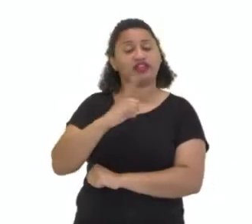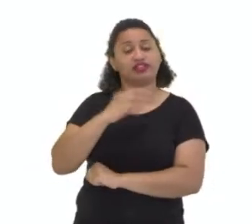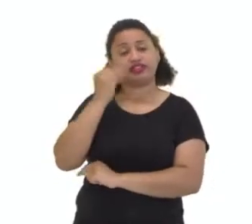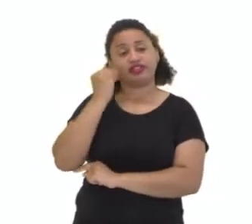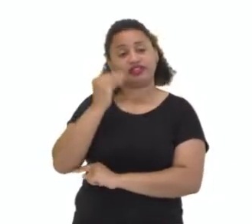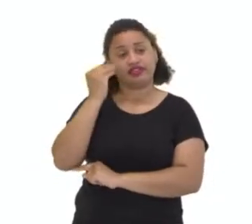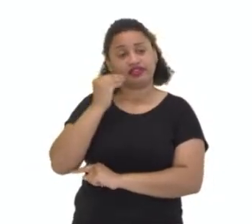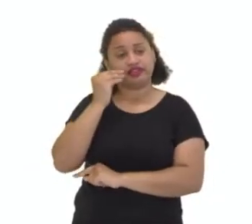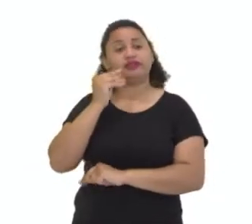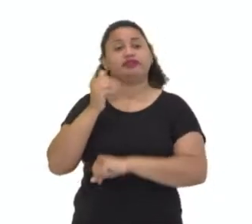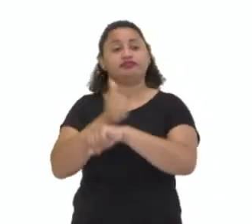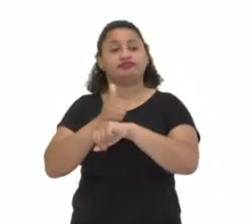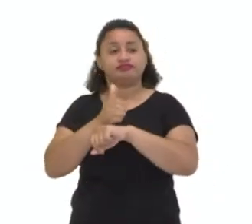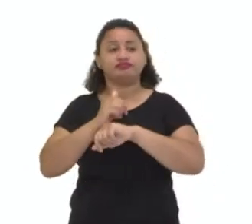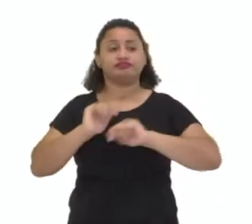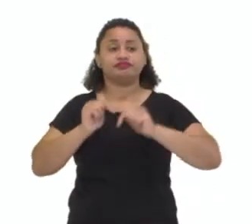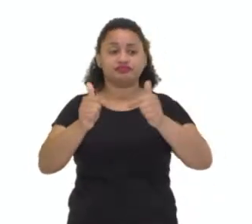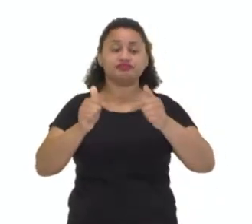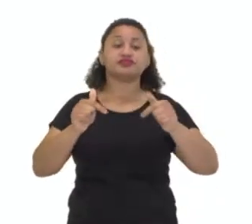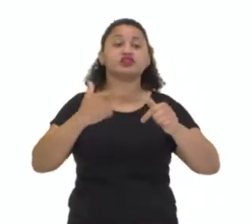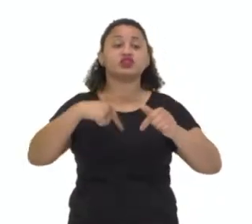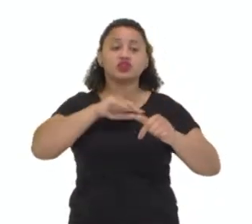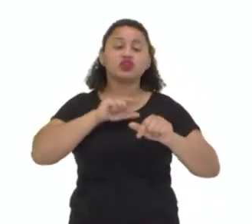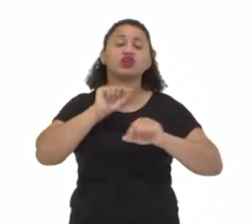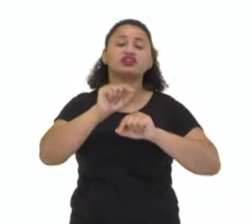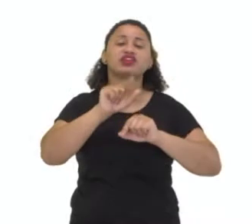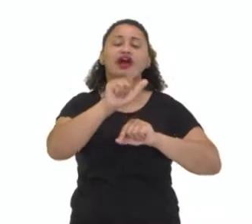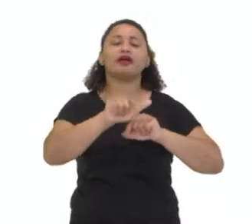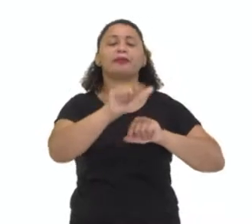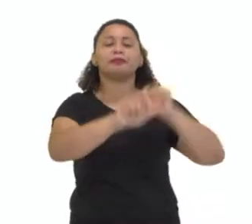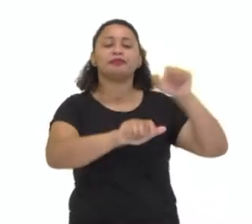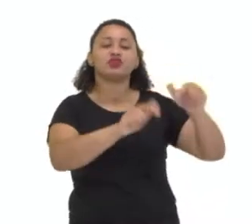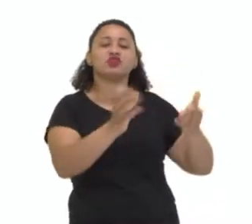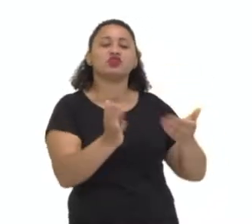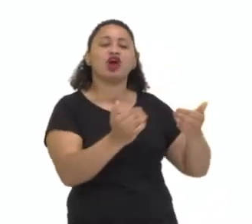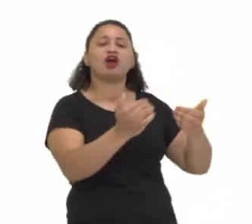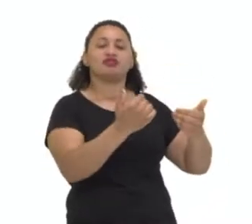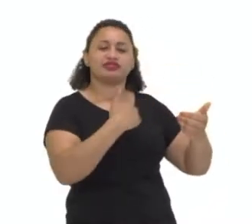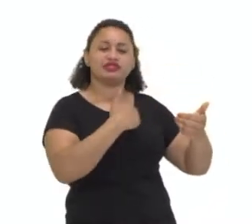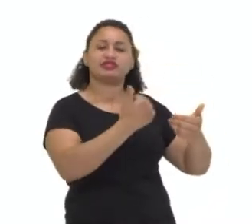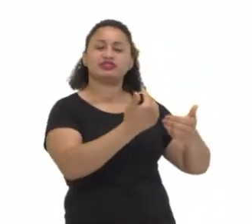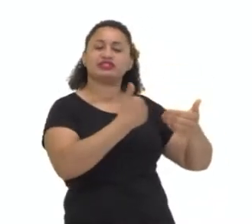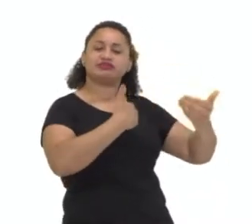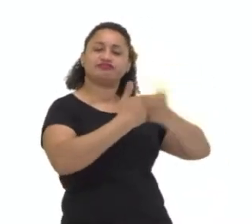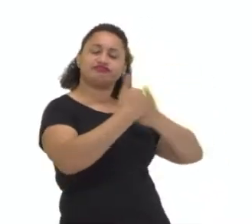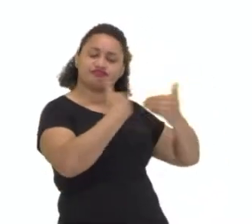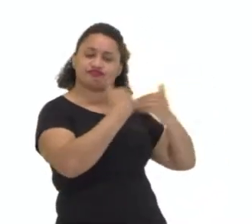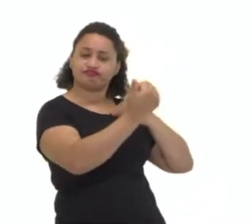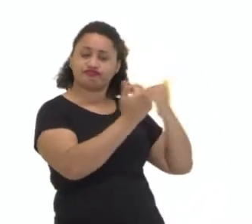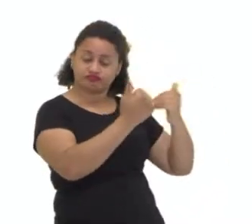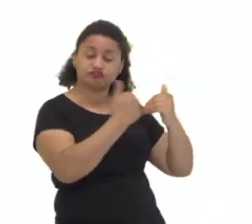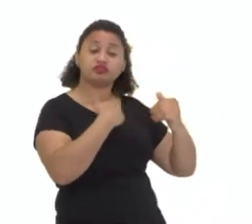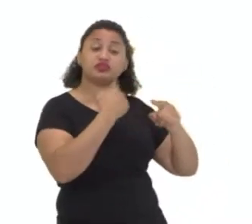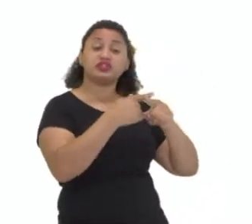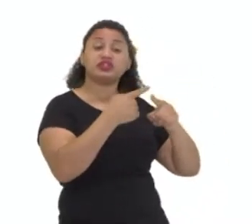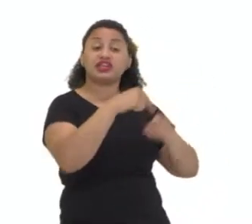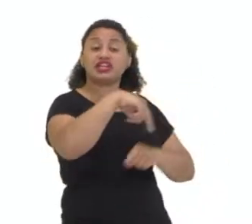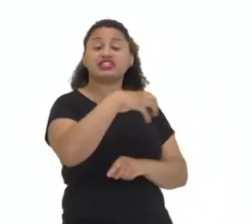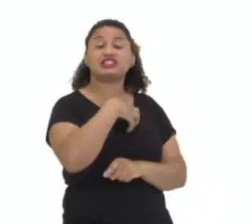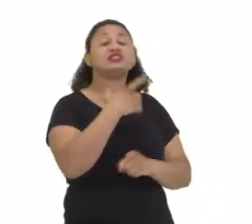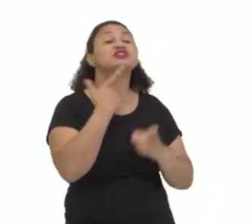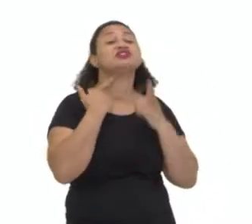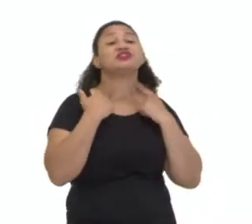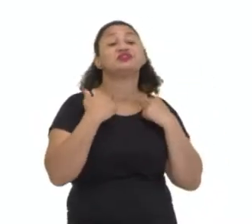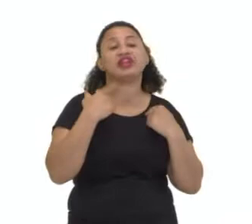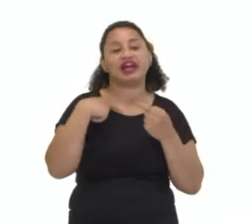no ofício, somos frequentemente procuradas por moças que sentem em si a imperiosa vocação de